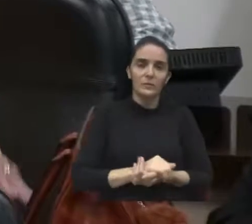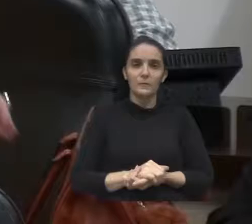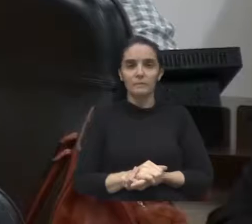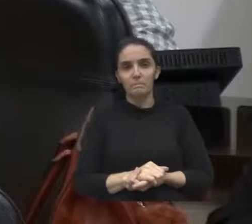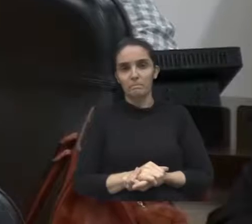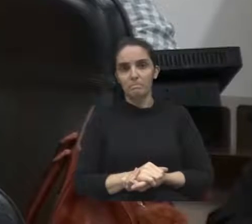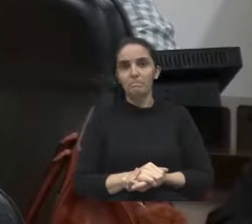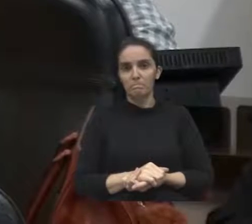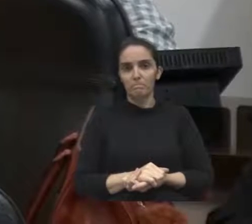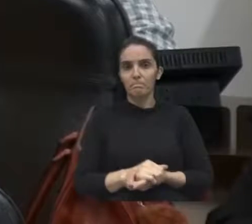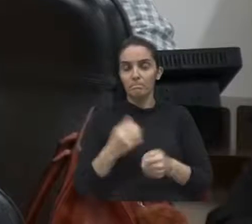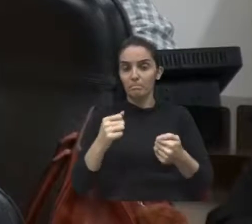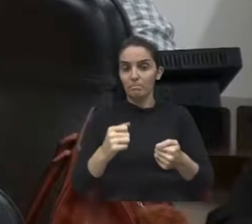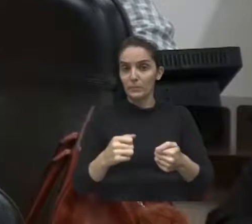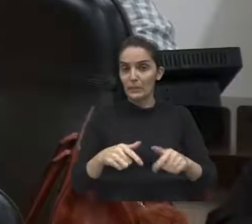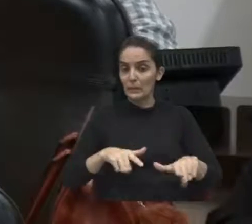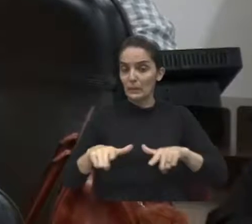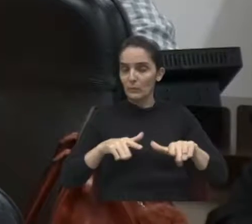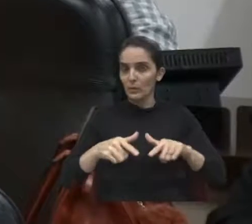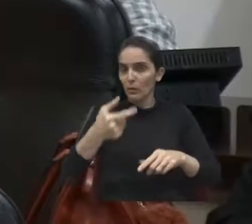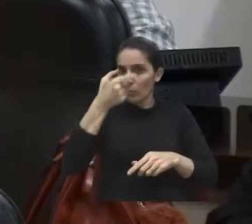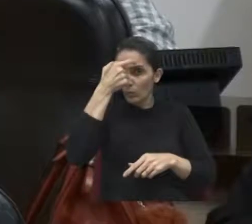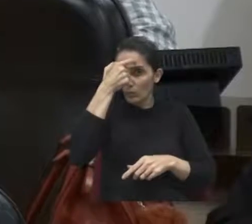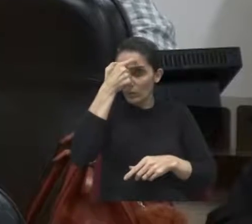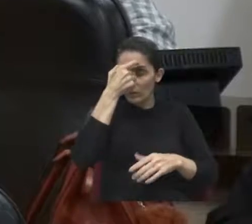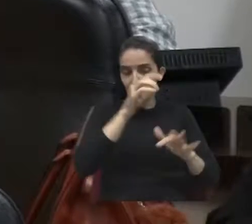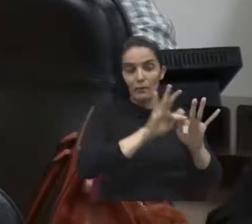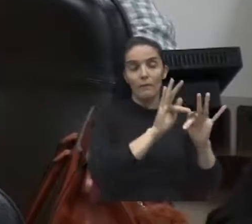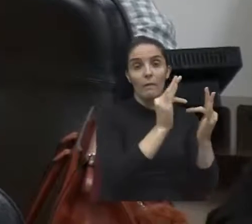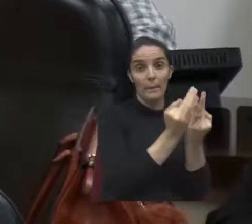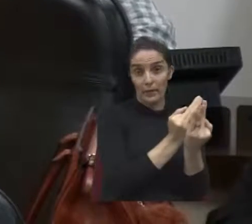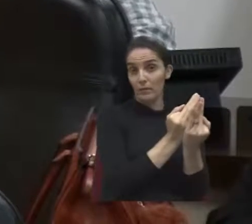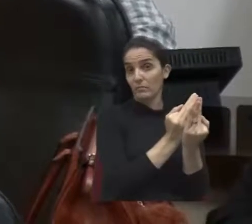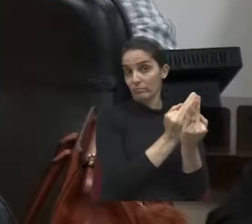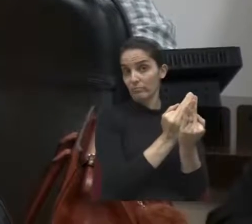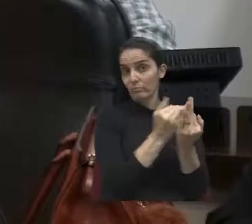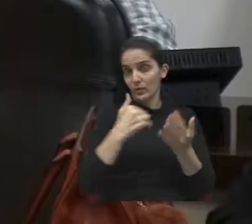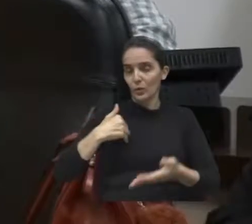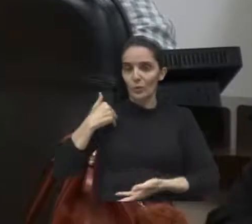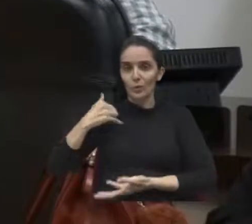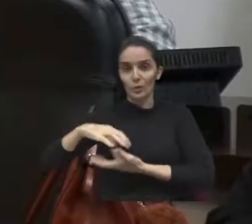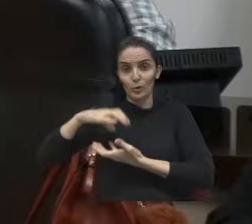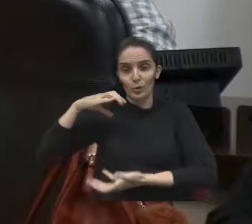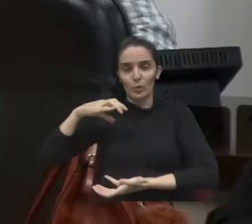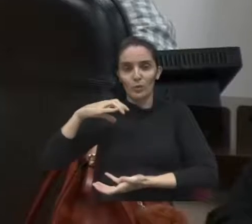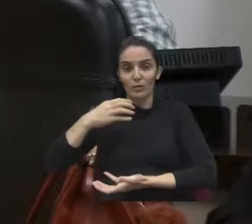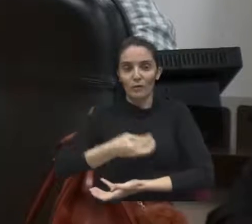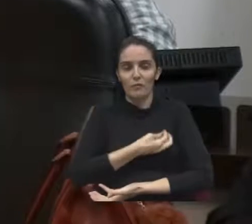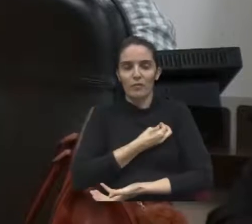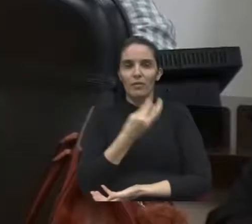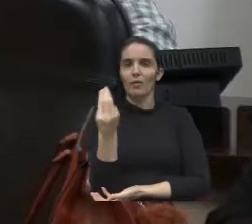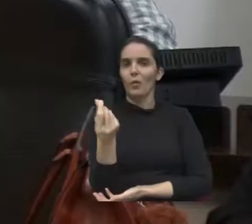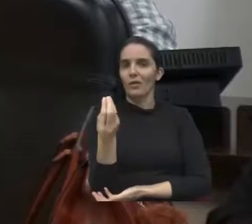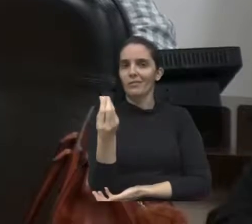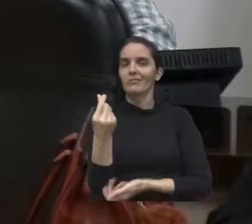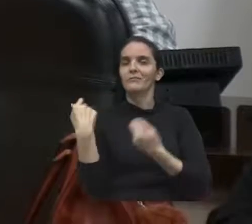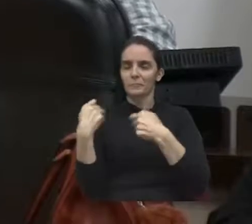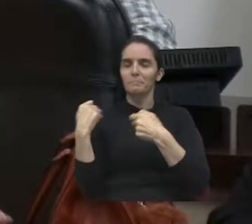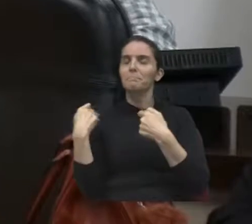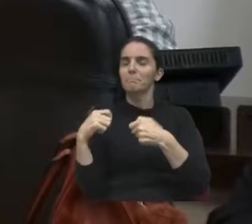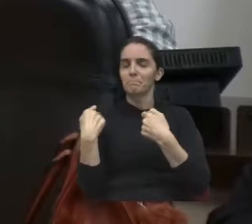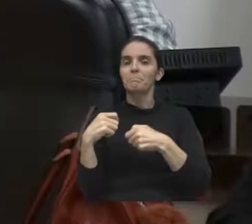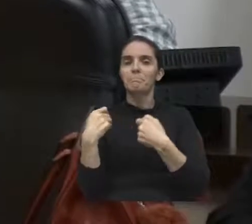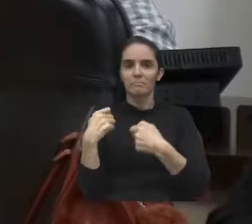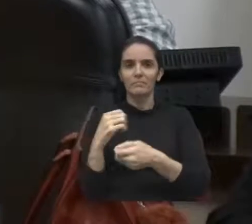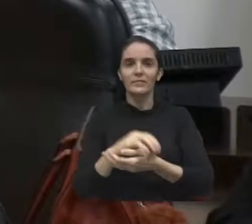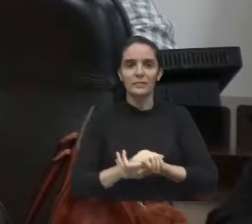na conscientização dessas famílias, para que realmente o idoso tenha qualidade de vida e que a gente possa sempre